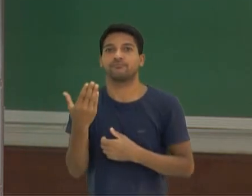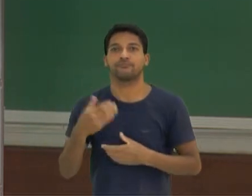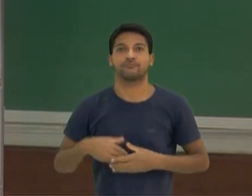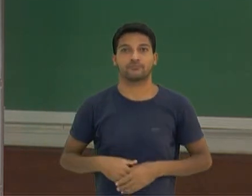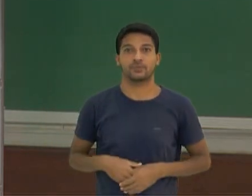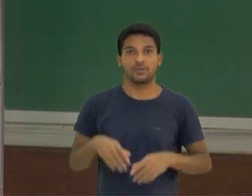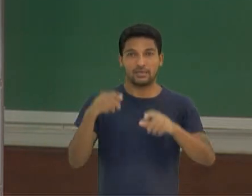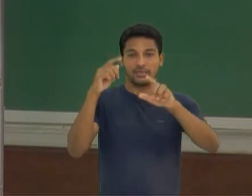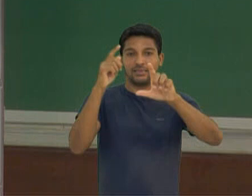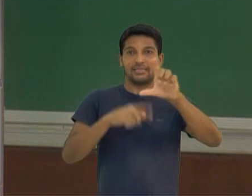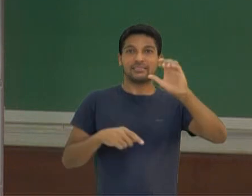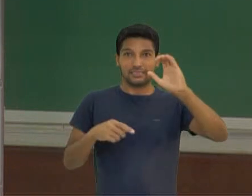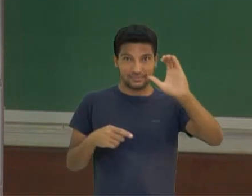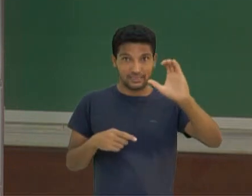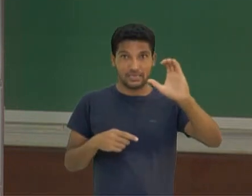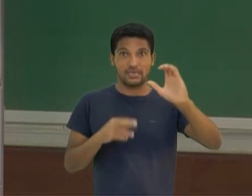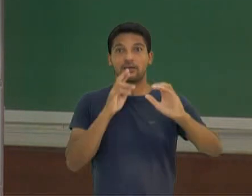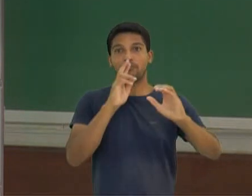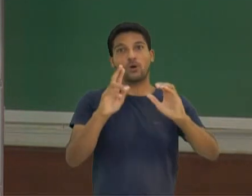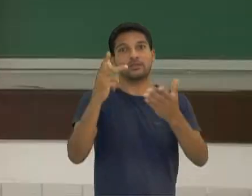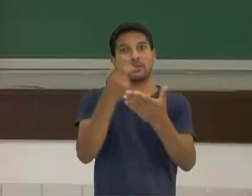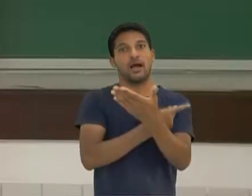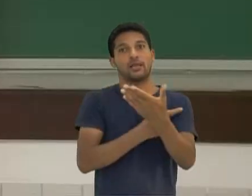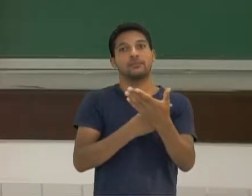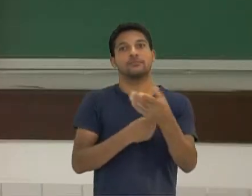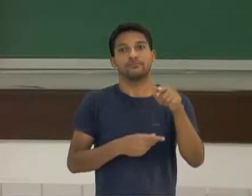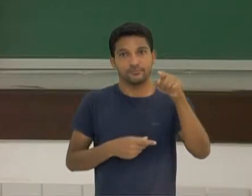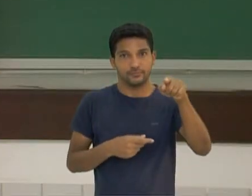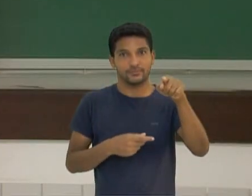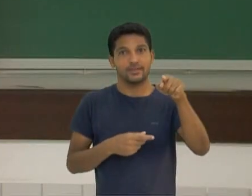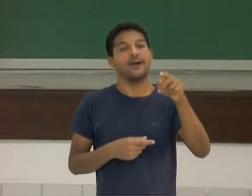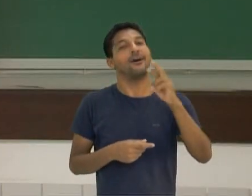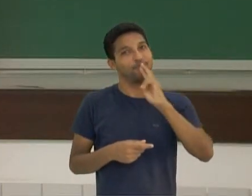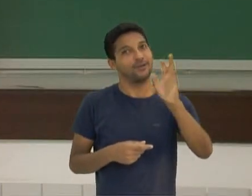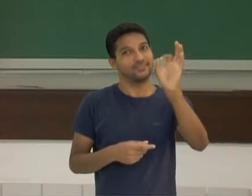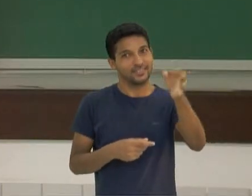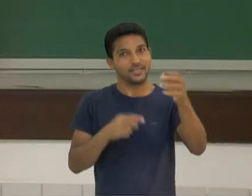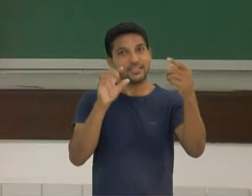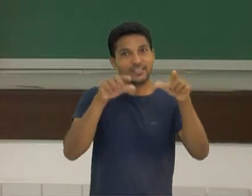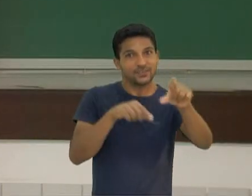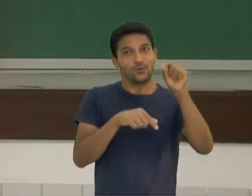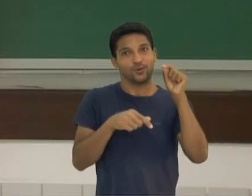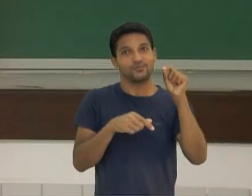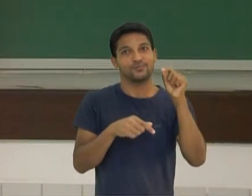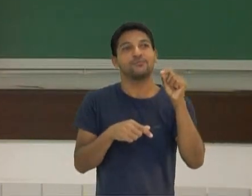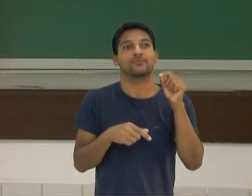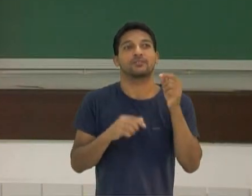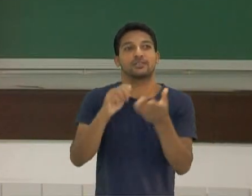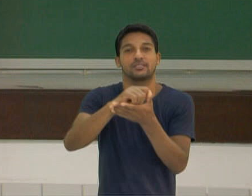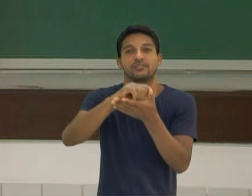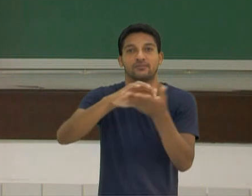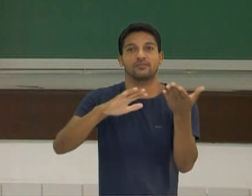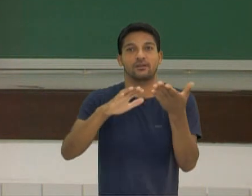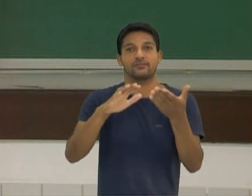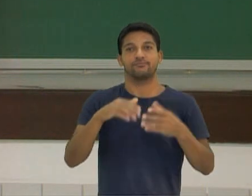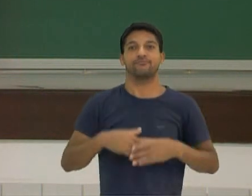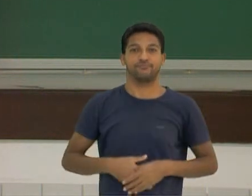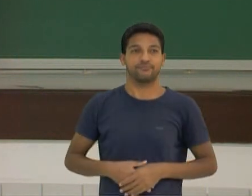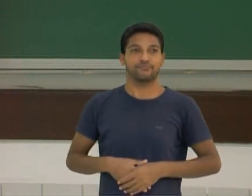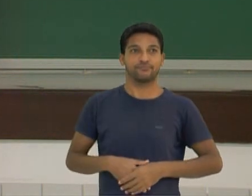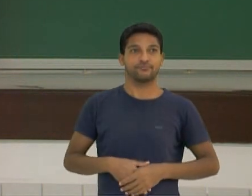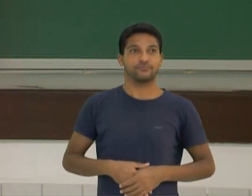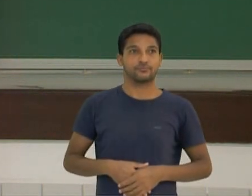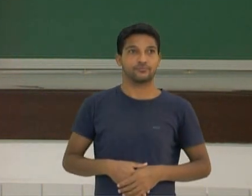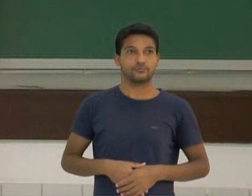alternativa errada e automaticamente também é a alternativa certa, é o exercício que a gente queria,